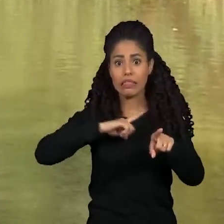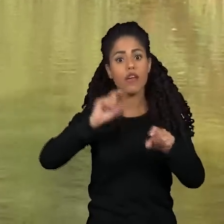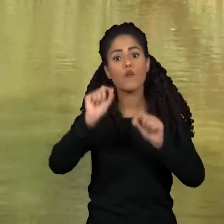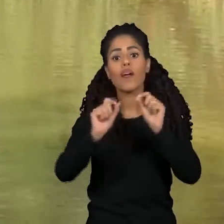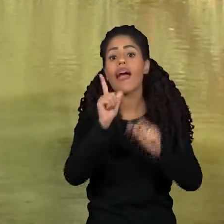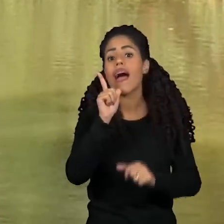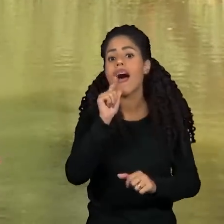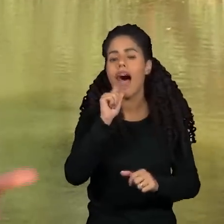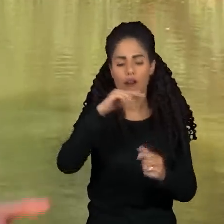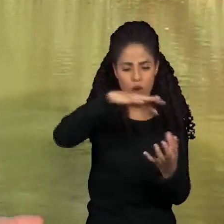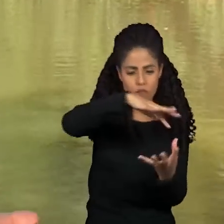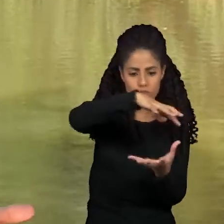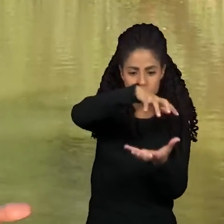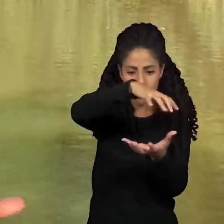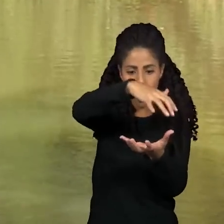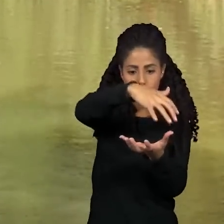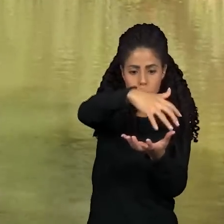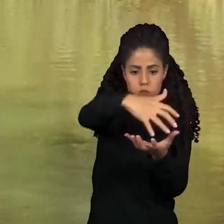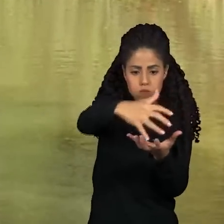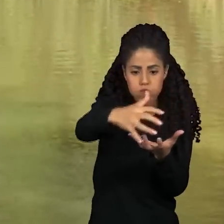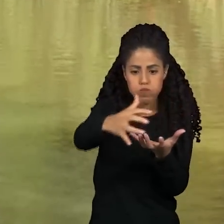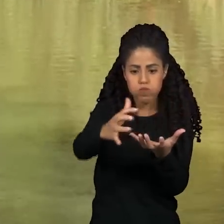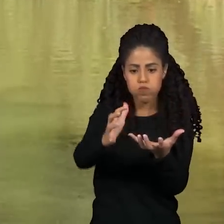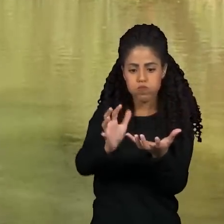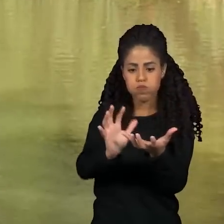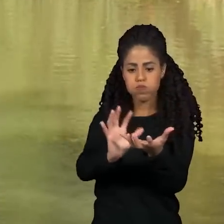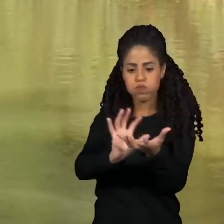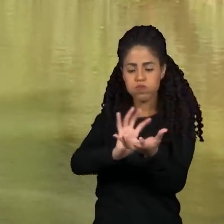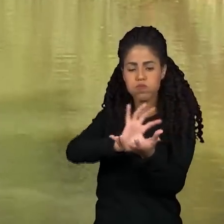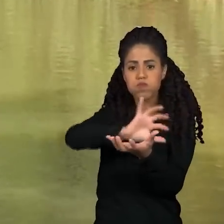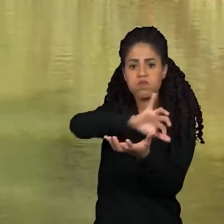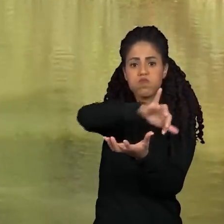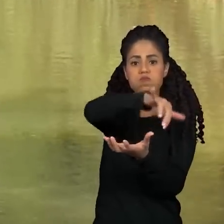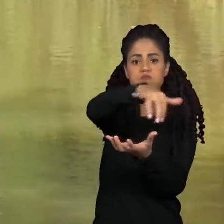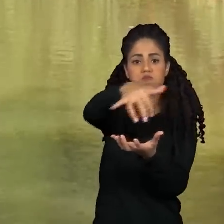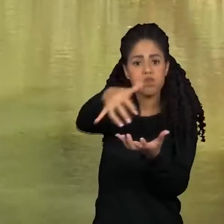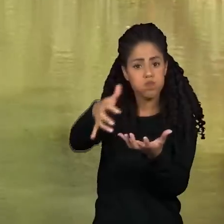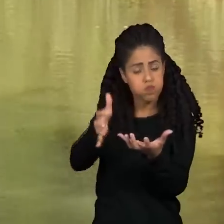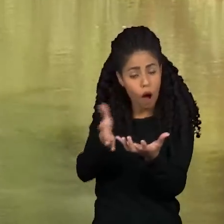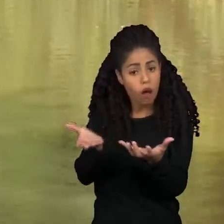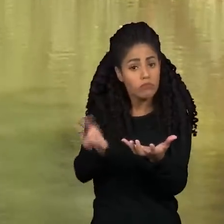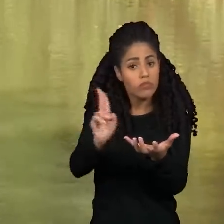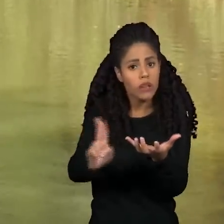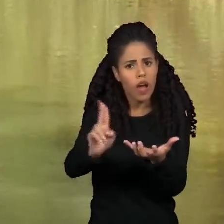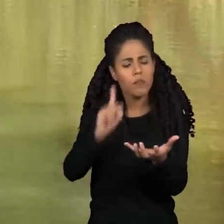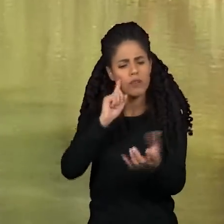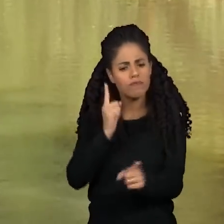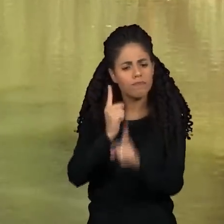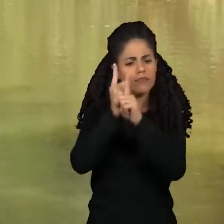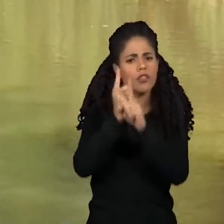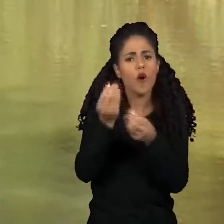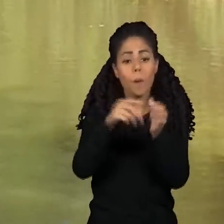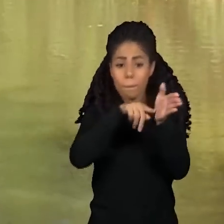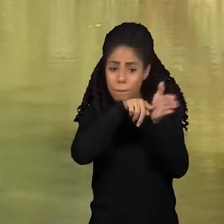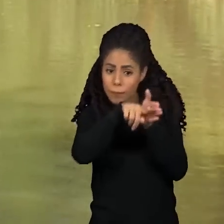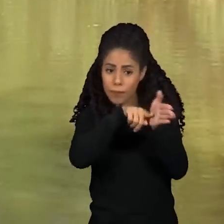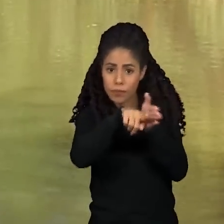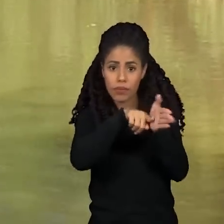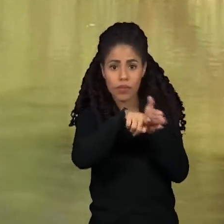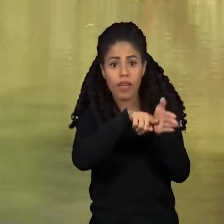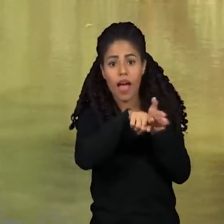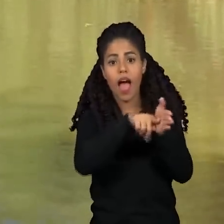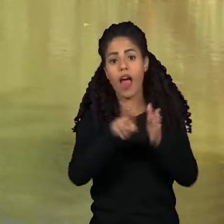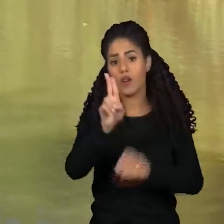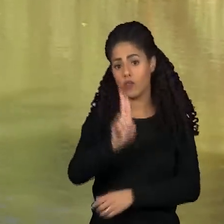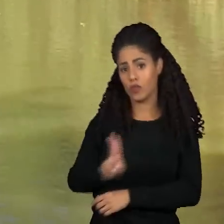nos aquíferos debaixo da Terra para uso da irrigação na agricultura. A descoberta é de um pesquisador da